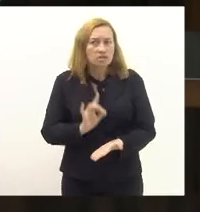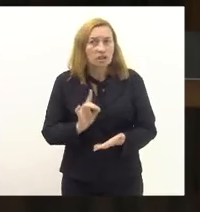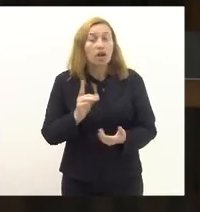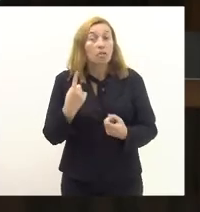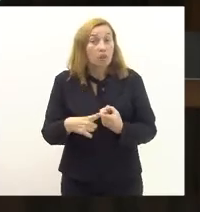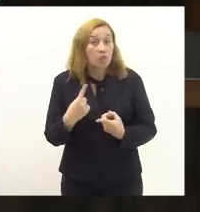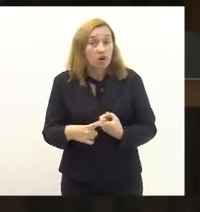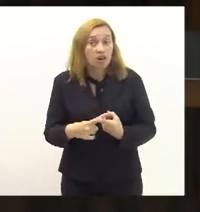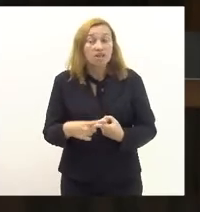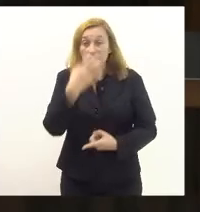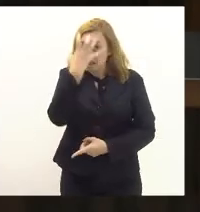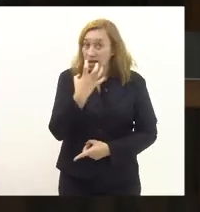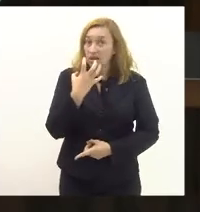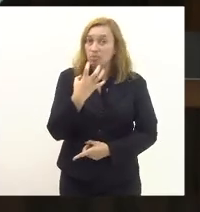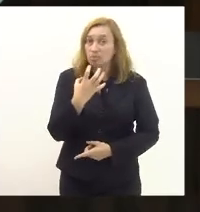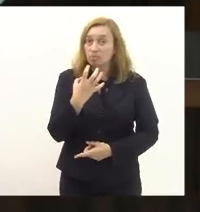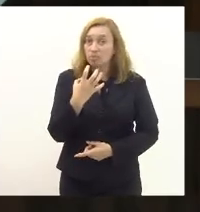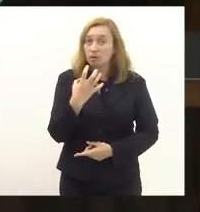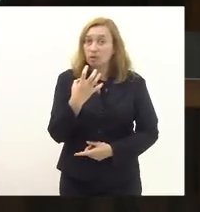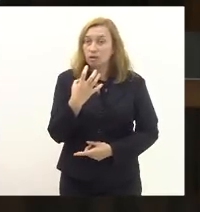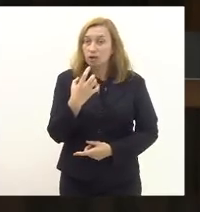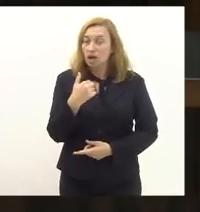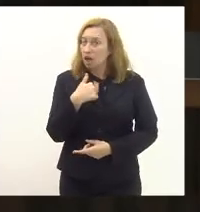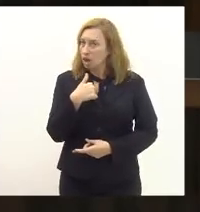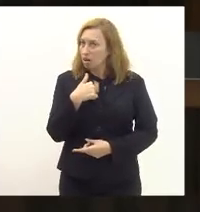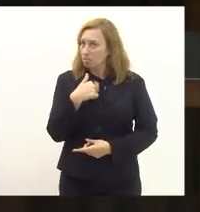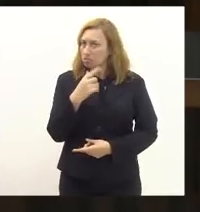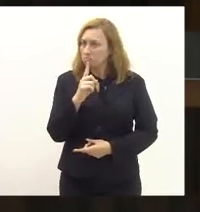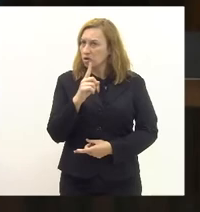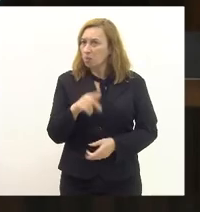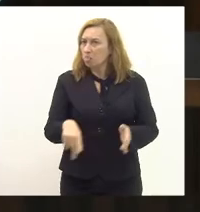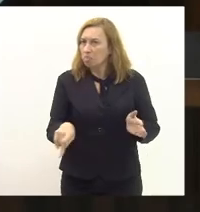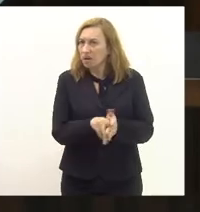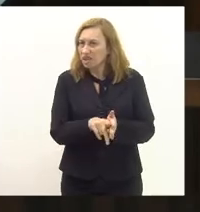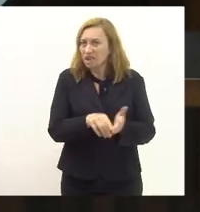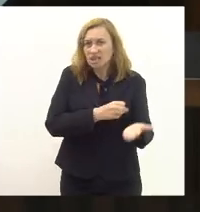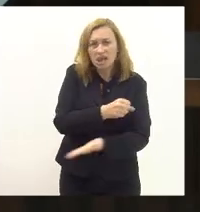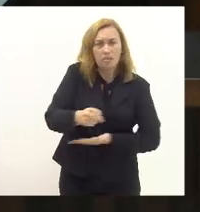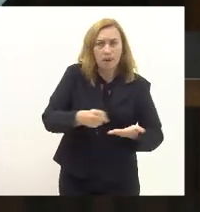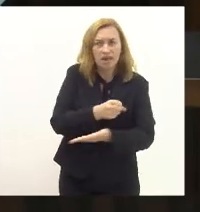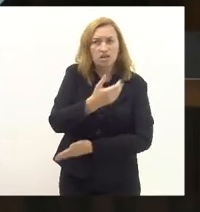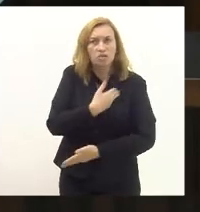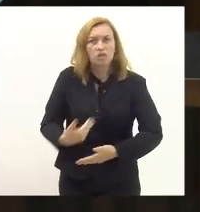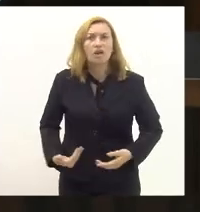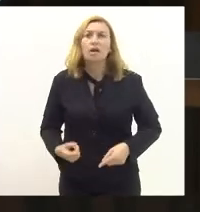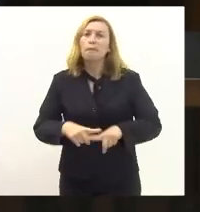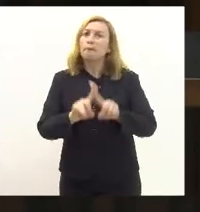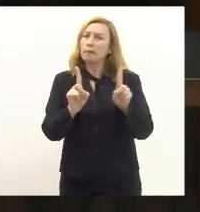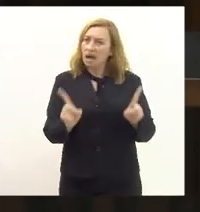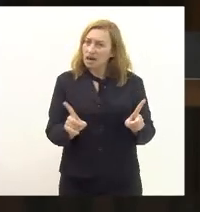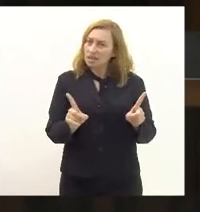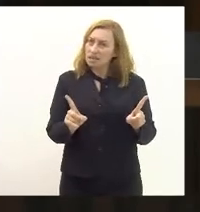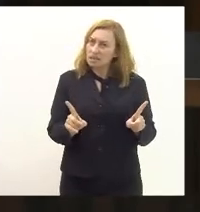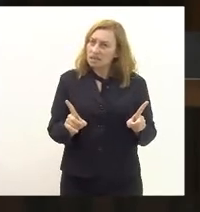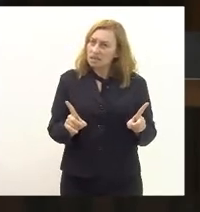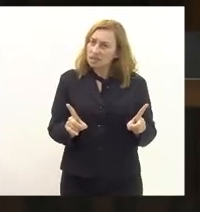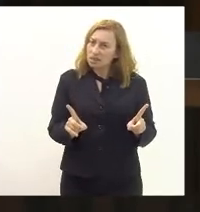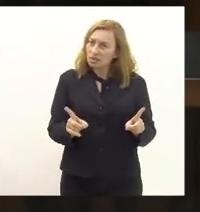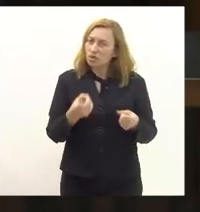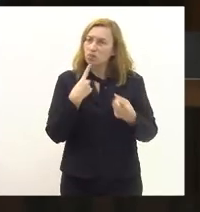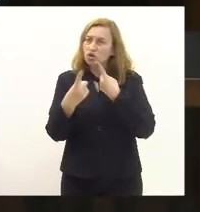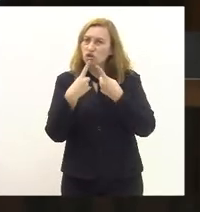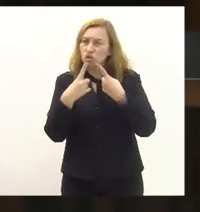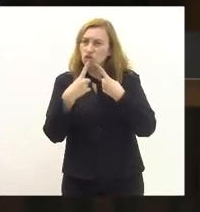de extrema gravidade. Eu também não faço parte da base do governo, mas nós vamos discutir